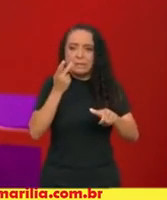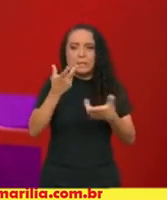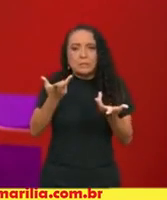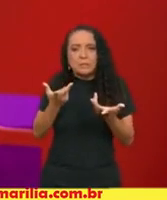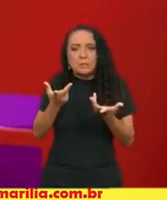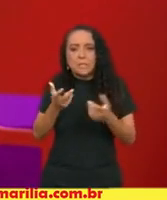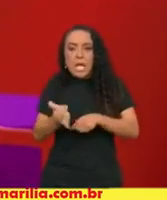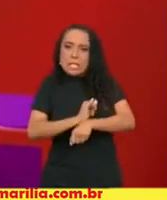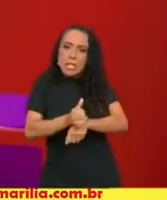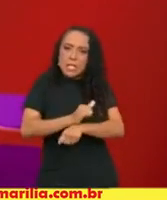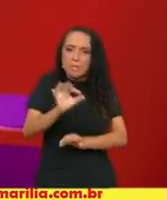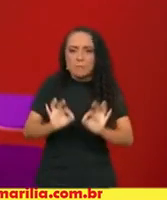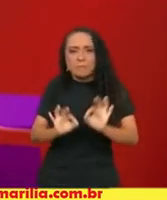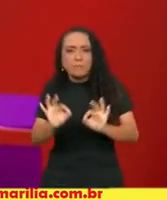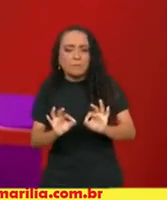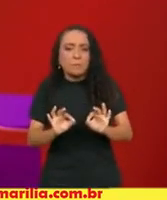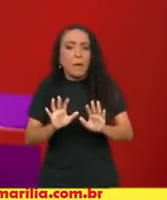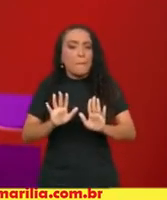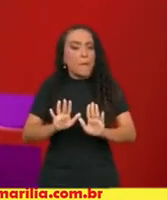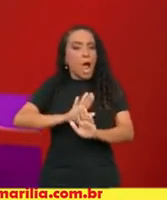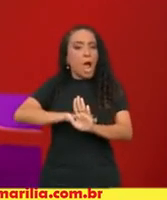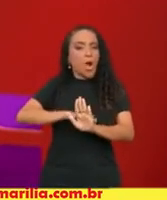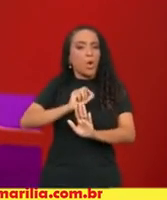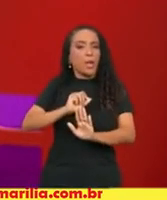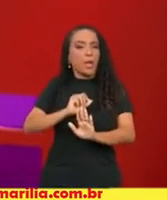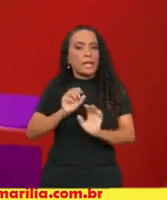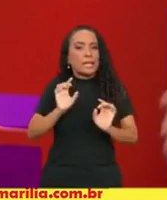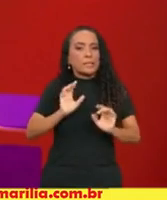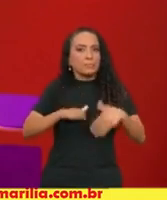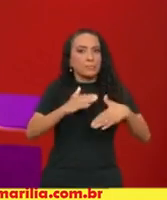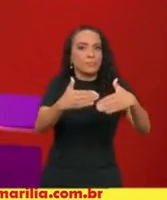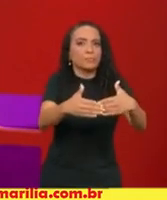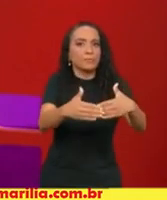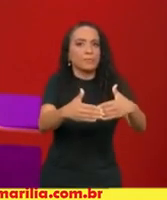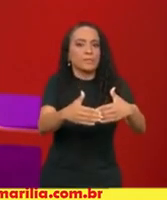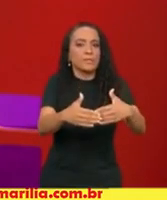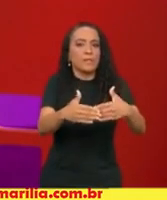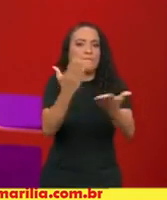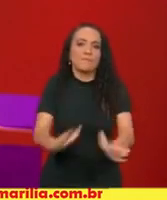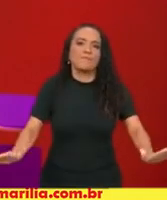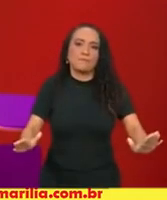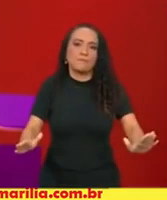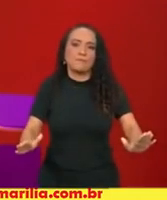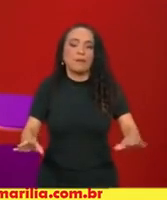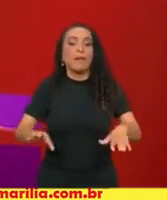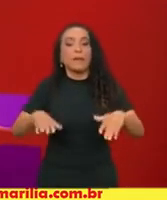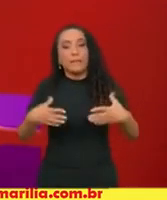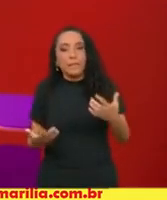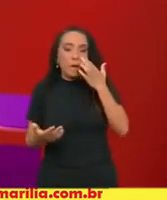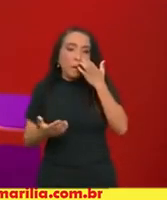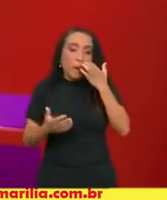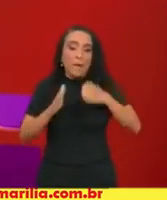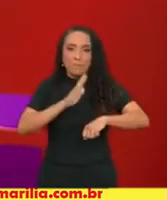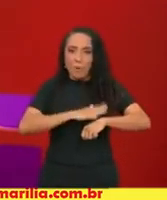de medidas que, no fundo, terminam acelerando, né, a ruptura final. E é claro, esses